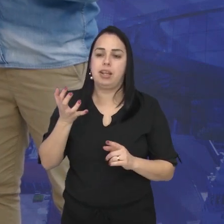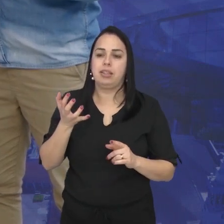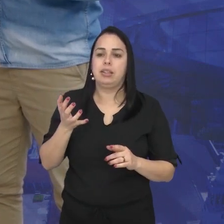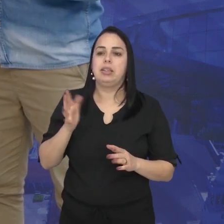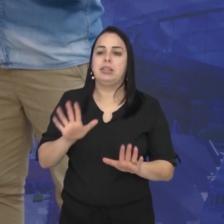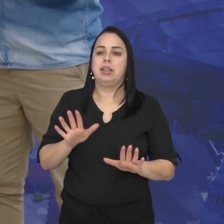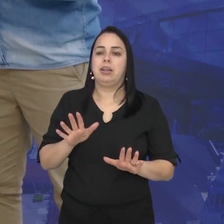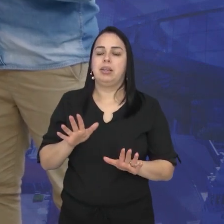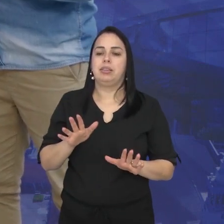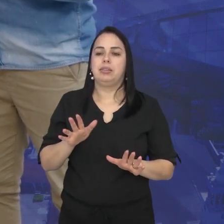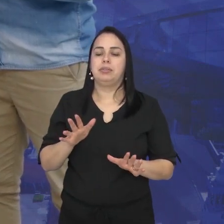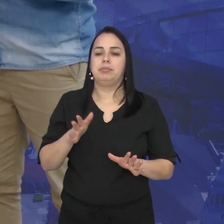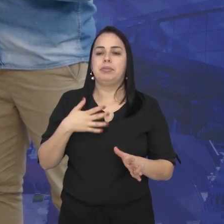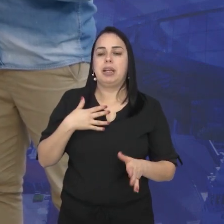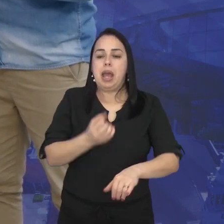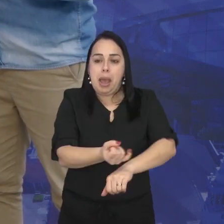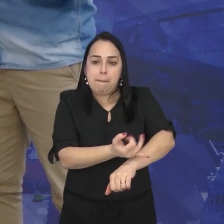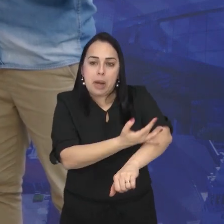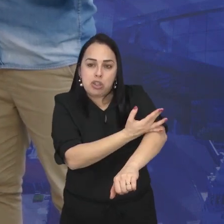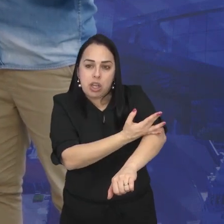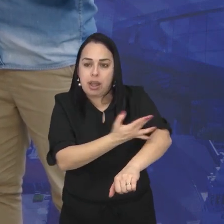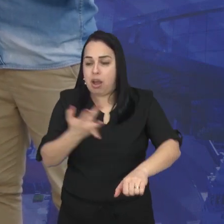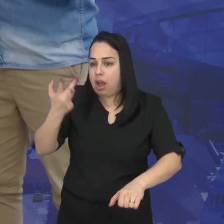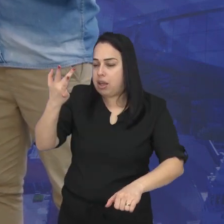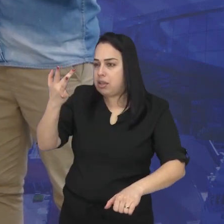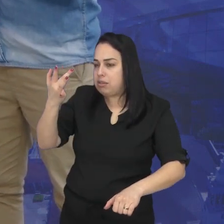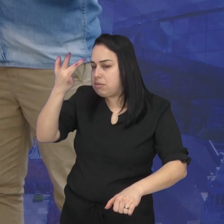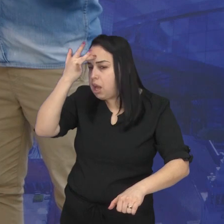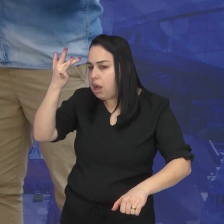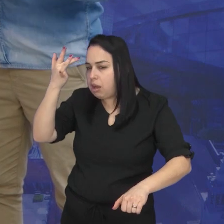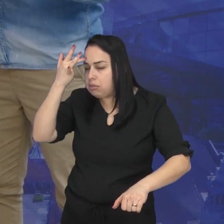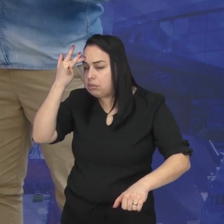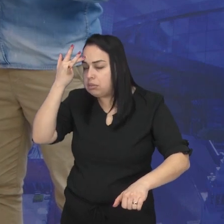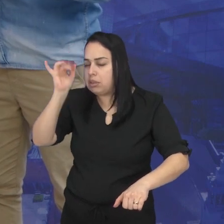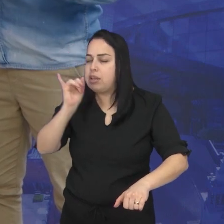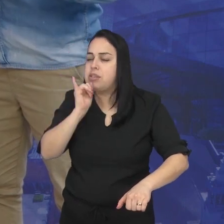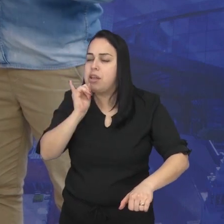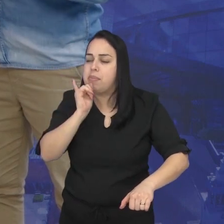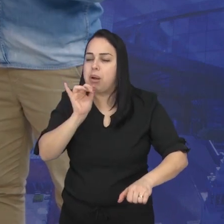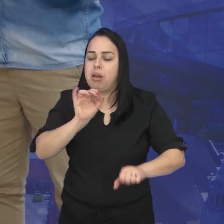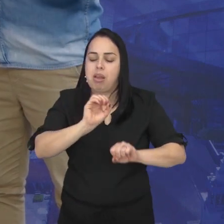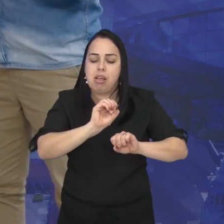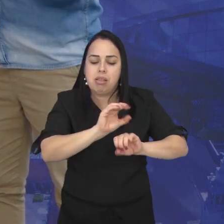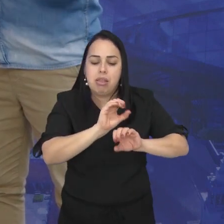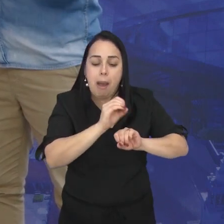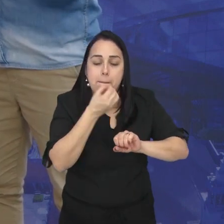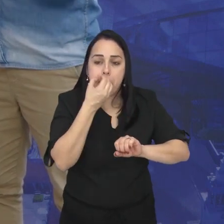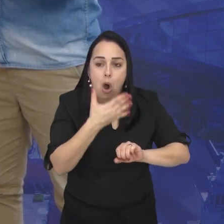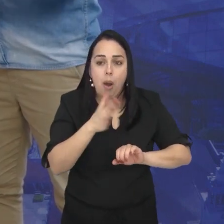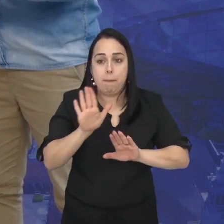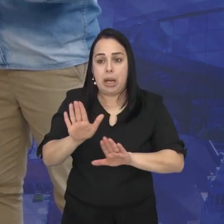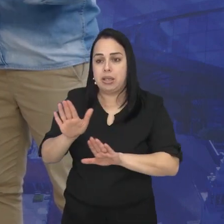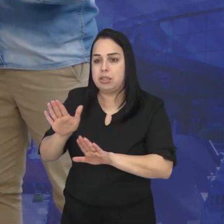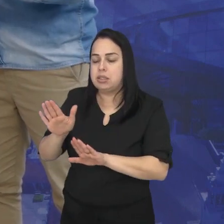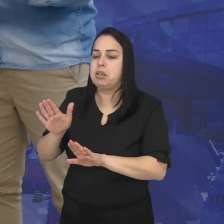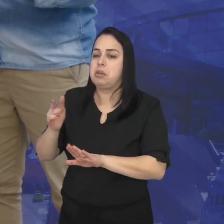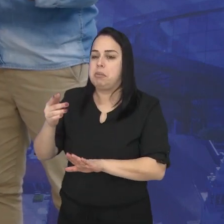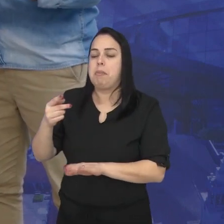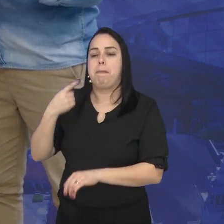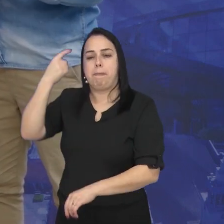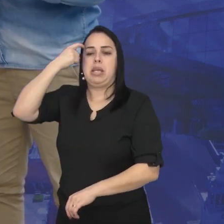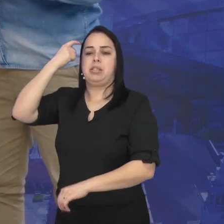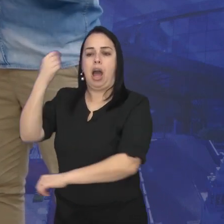questão de mesclar essas inteligências, né? Eu preciso passar bem a minha matéria, mas eu também preciso investir na